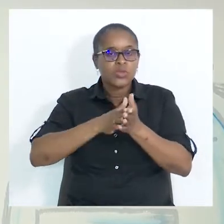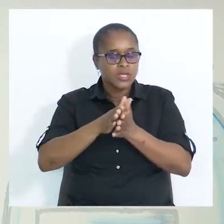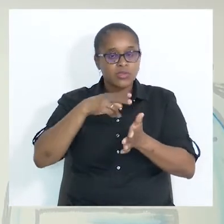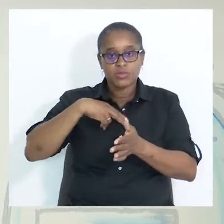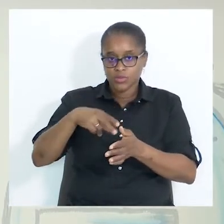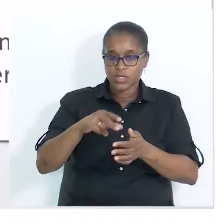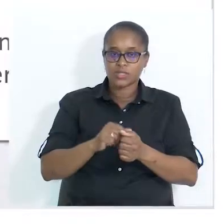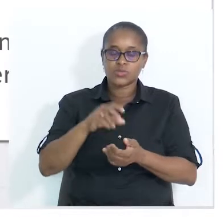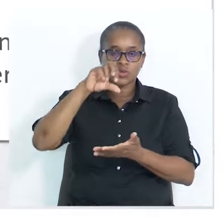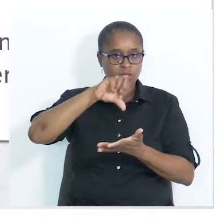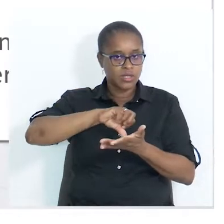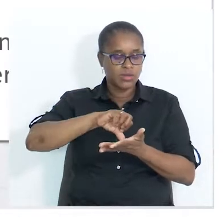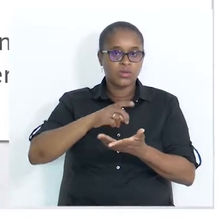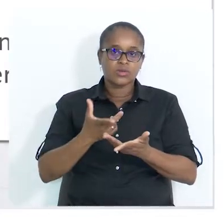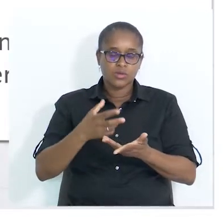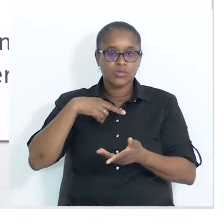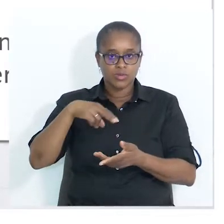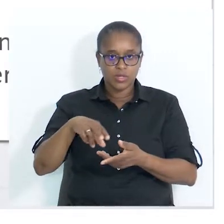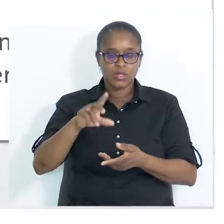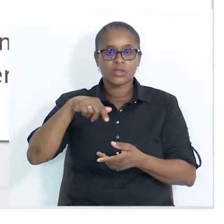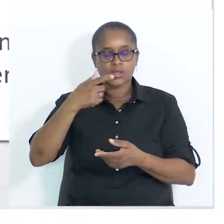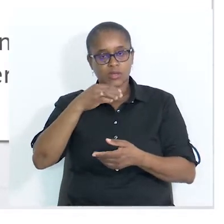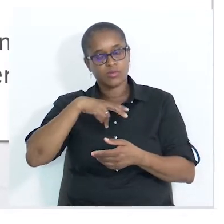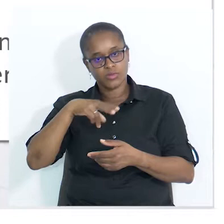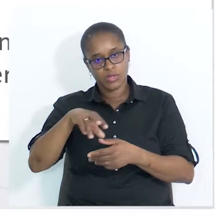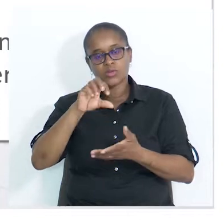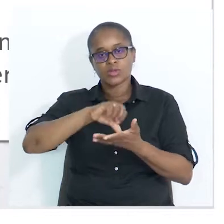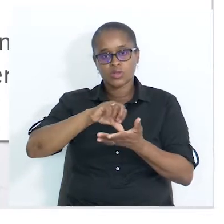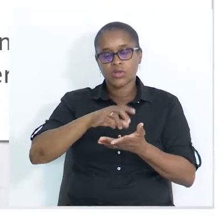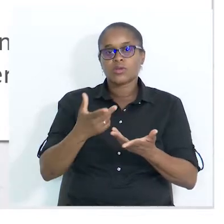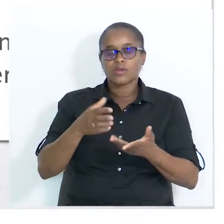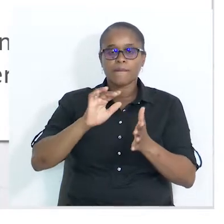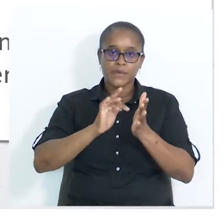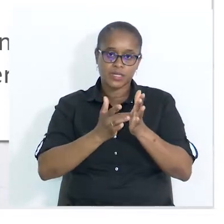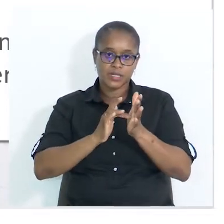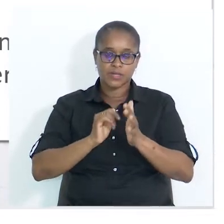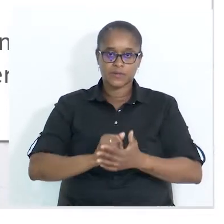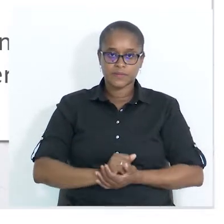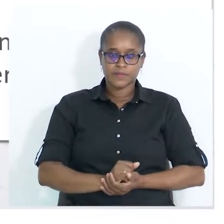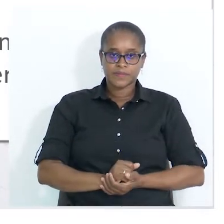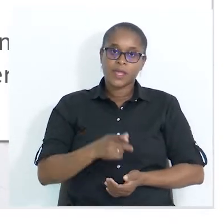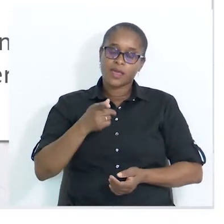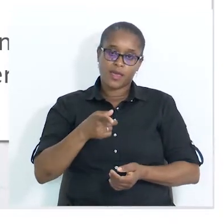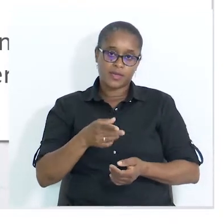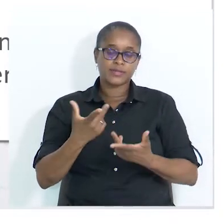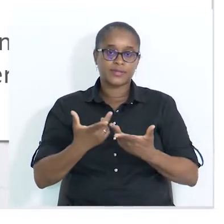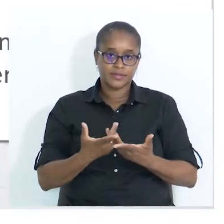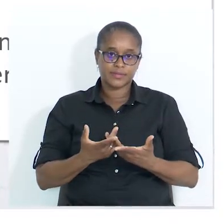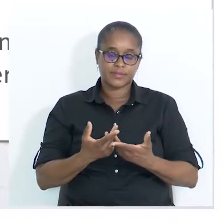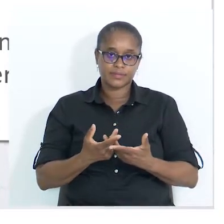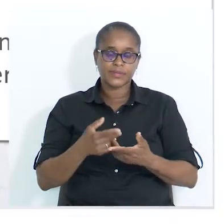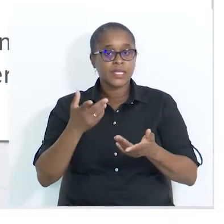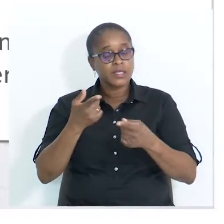o português no território de Portugal e usando o português no território brasileiro. Essas linhas